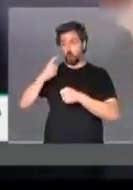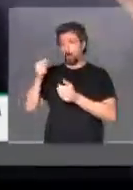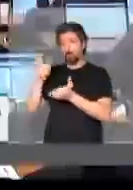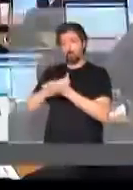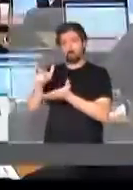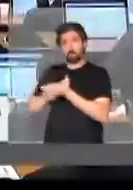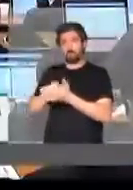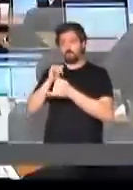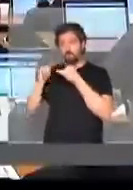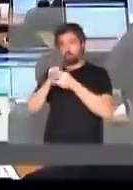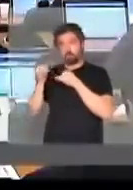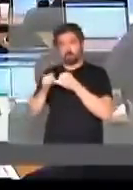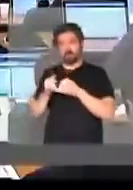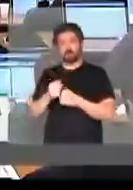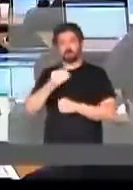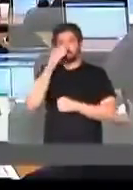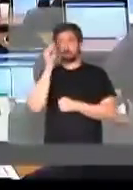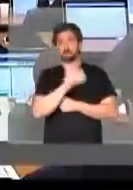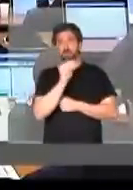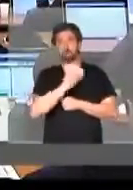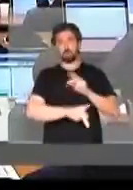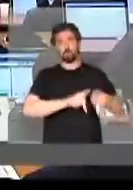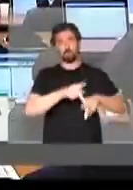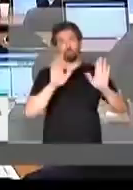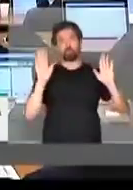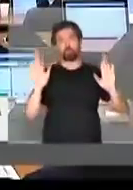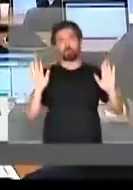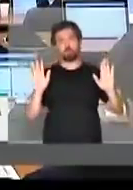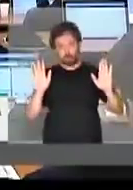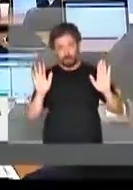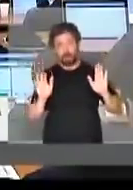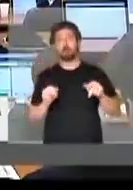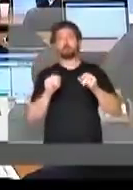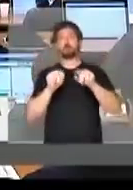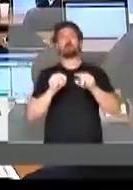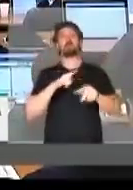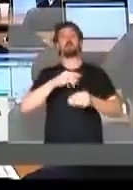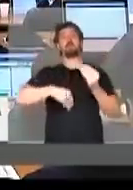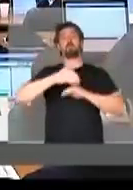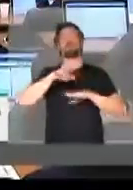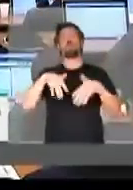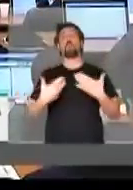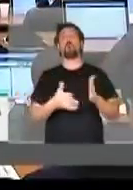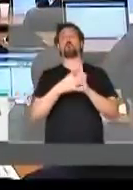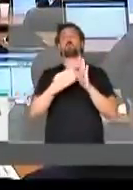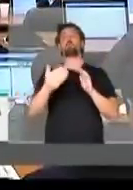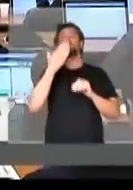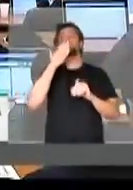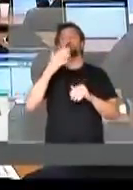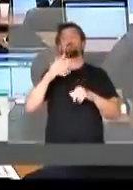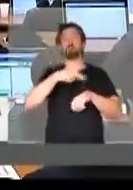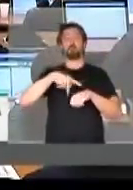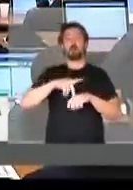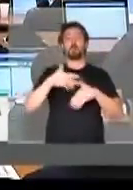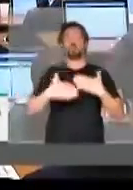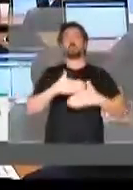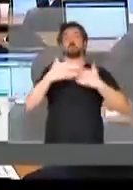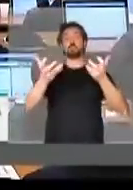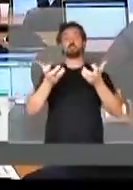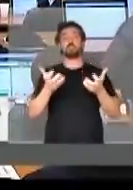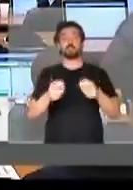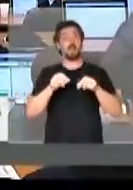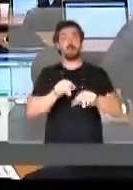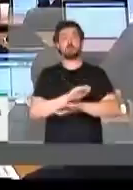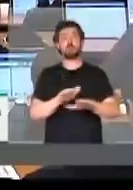lucro de papel e de informação não governa para pessoas. O que está em jogo É qual é o modelo de país, qual é o modelo de economia, qual é o modelo de